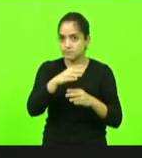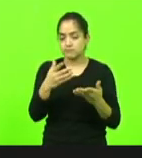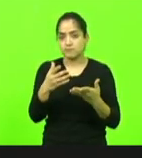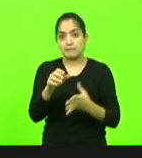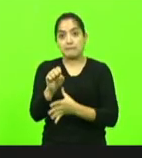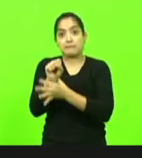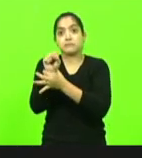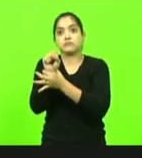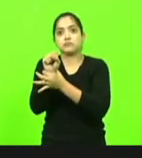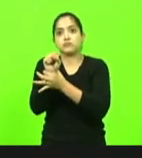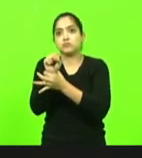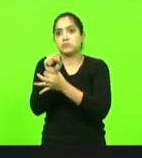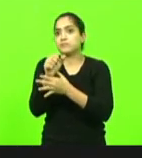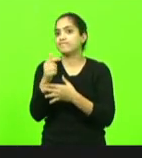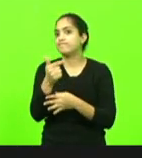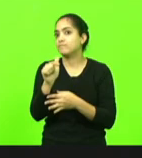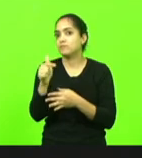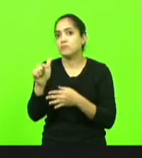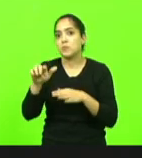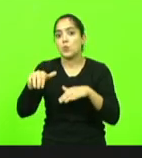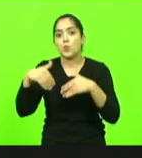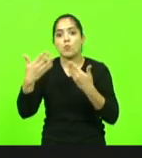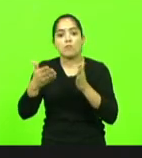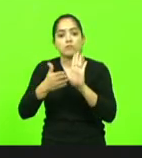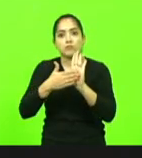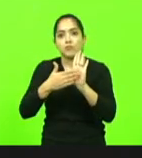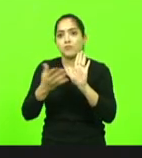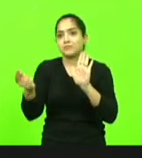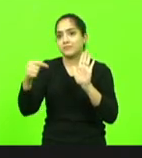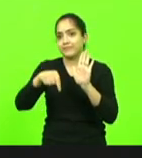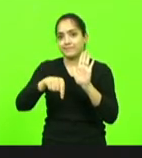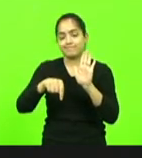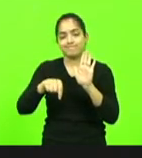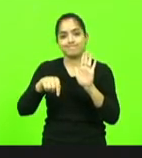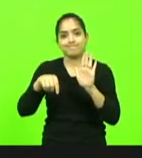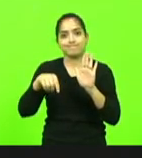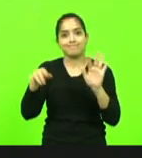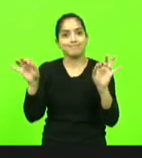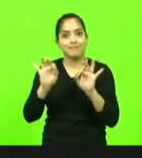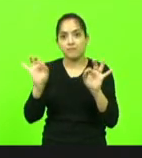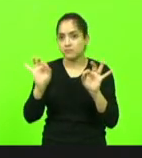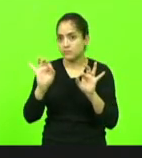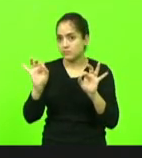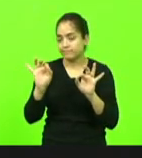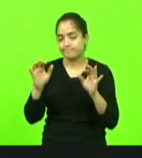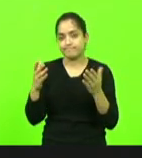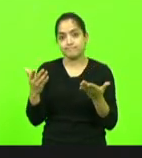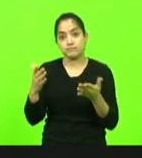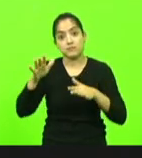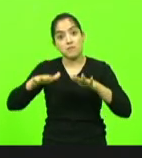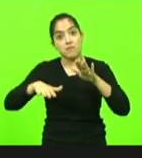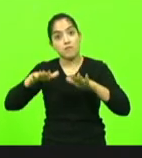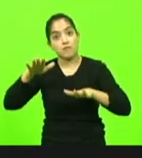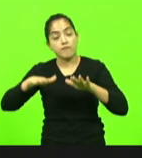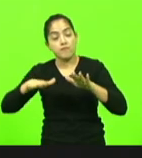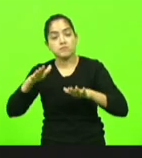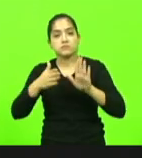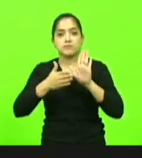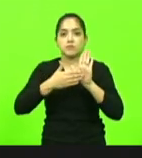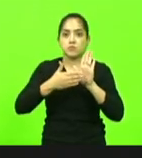garantia de qual proposta virá para o parlamento. Nenhuma garantia. Talvez a proposta de